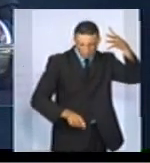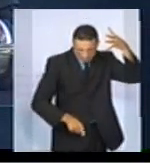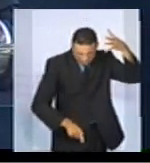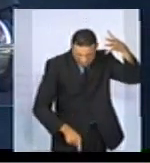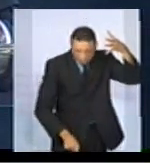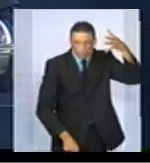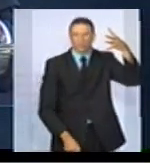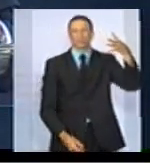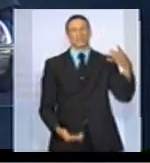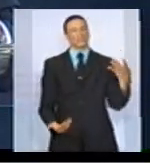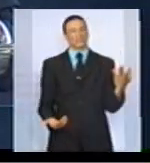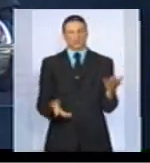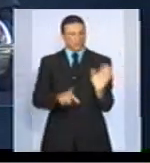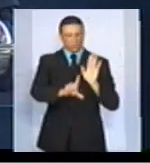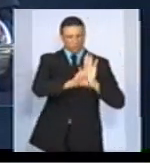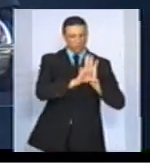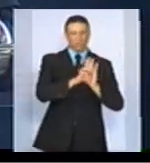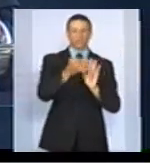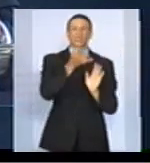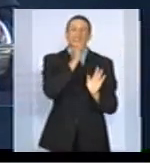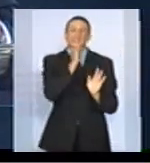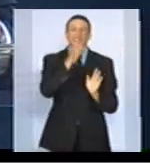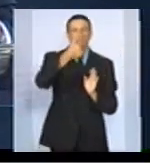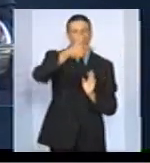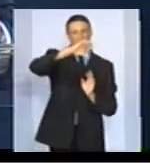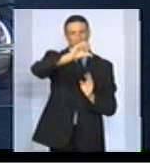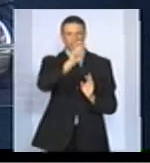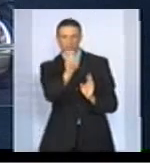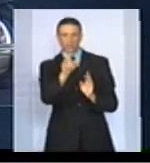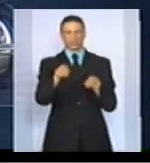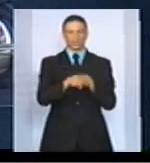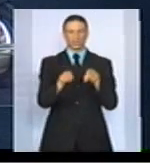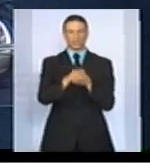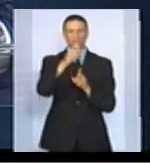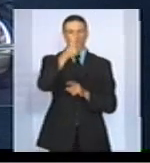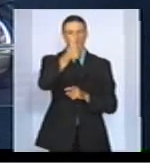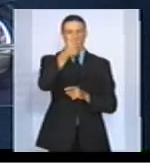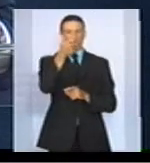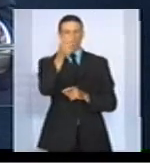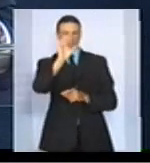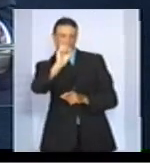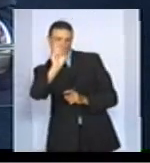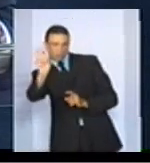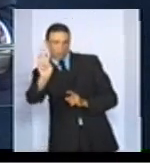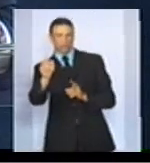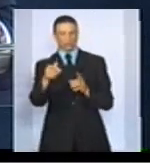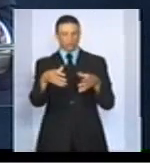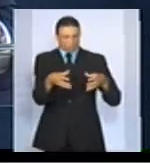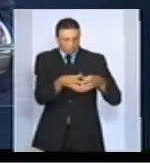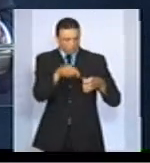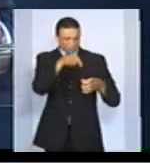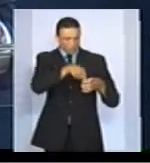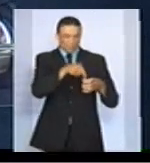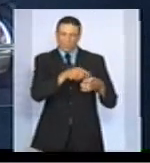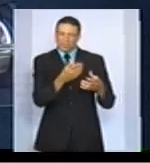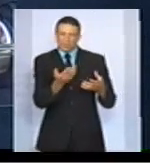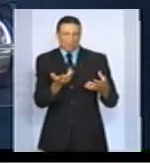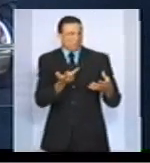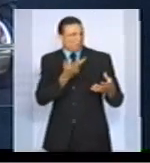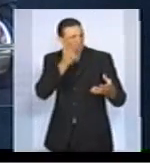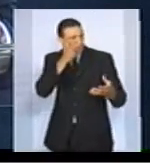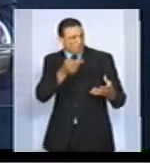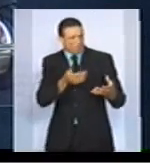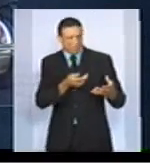das higienes 91 95 a n 100 a n105 n 109 da agência o senhor que